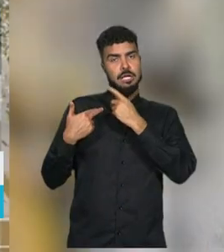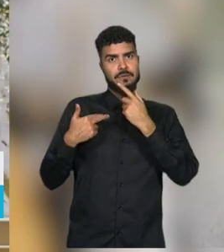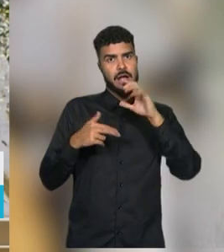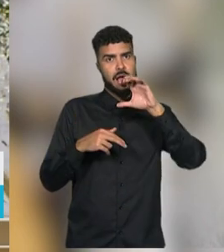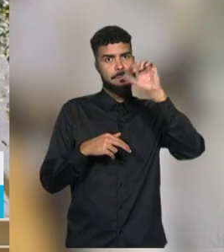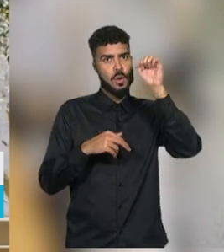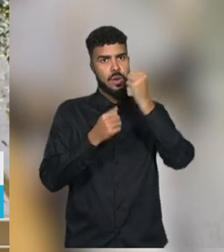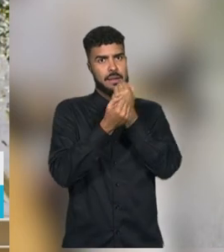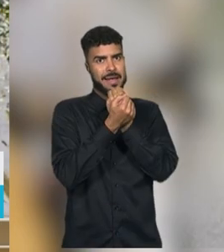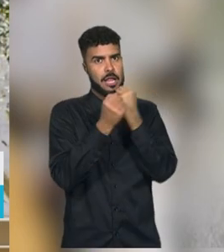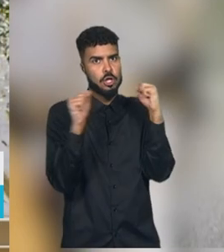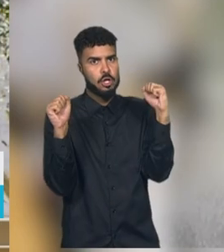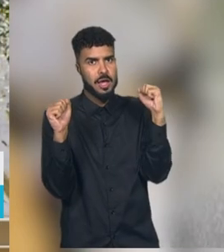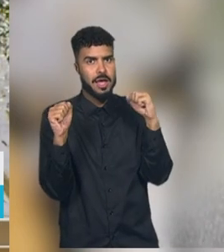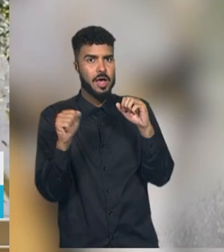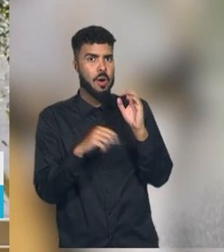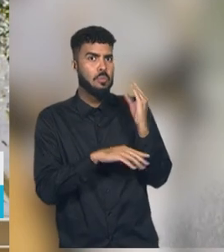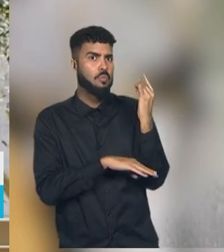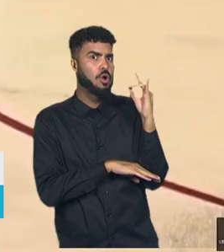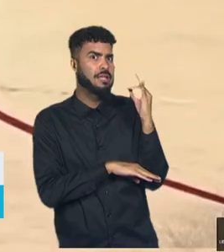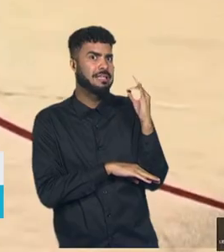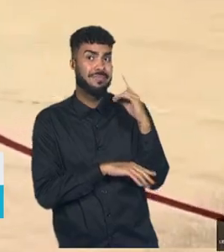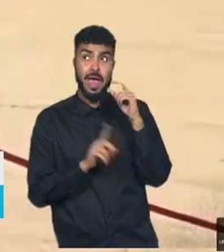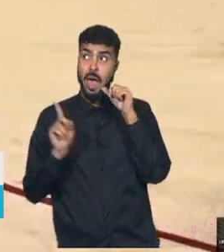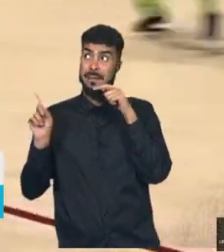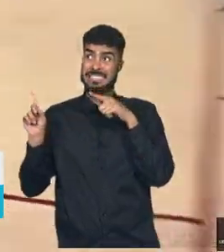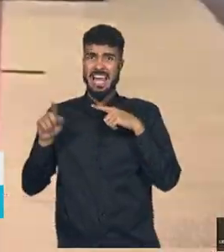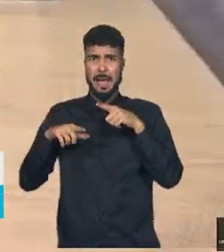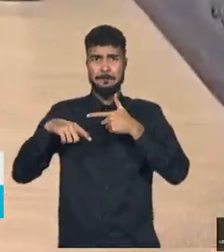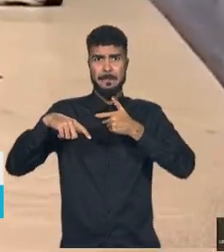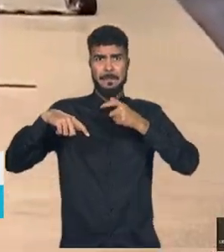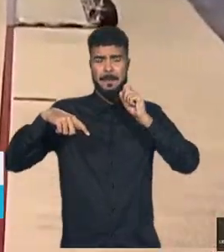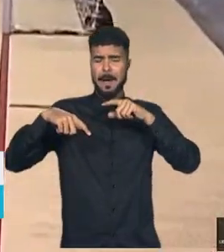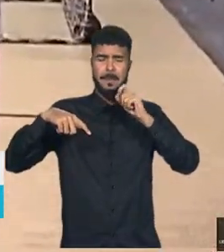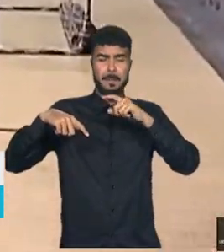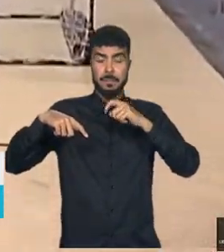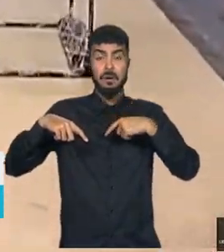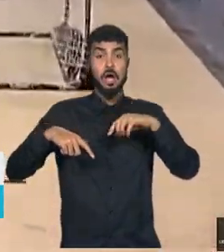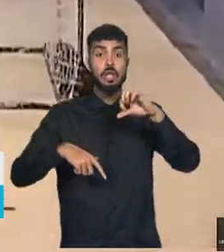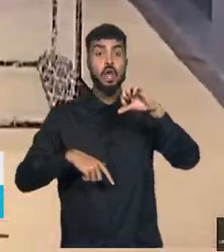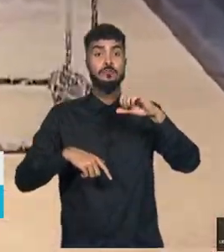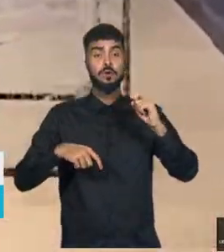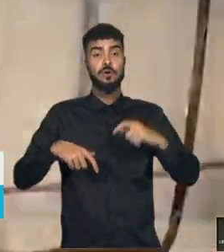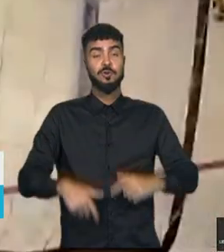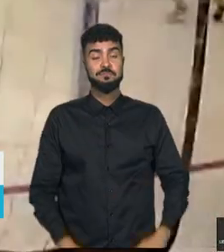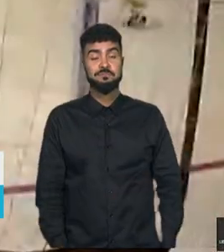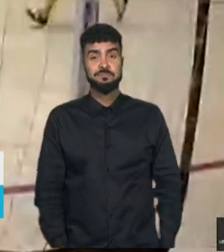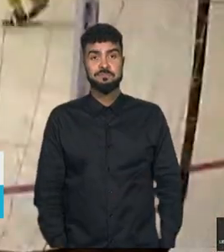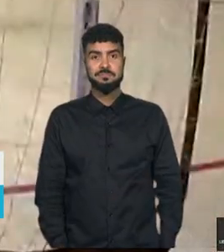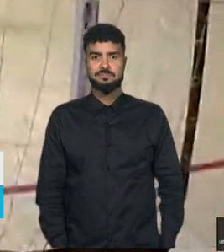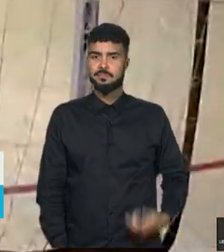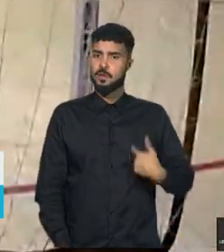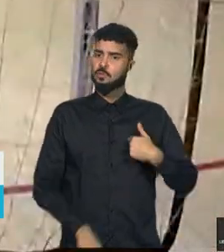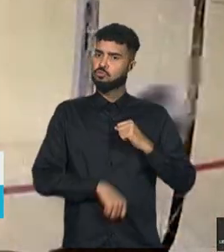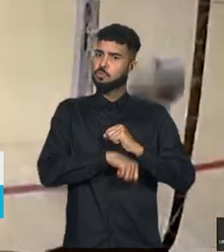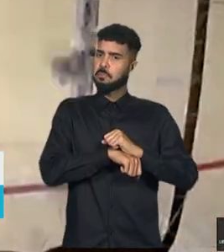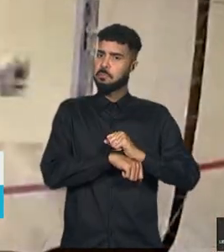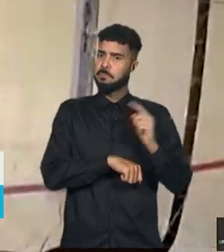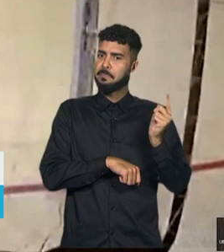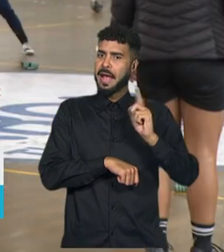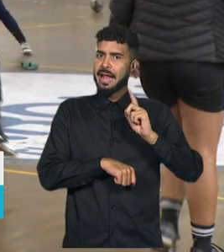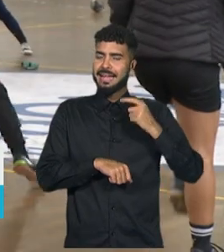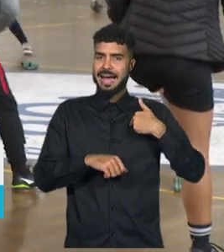Libertadores, conquistado na Bolívia. Ela foi uma das artilheiras do torneio com 9 gols. Eu não esperava que fosse